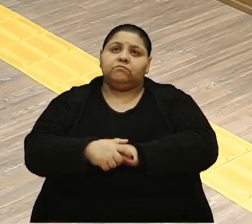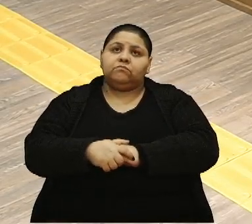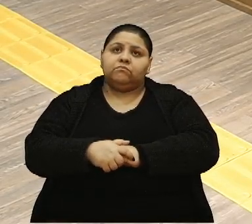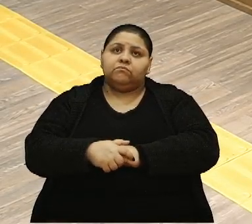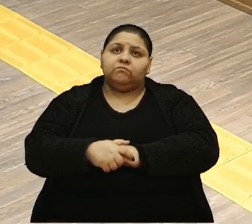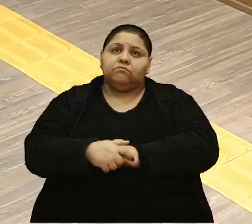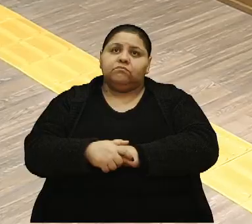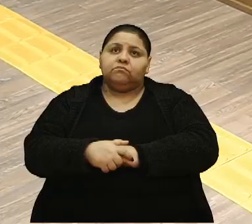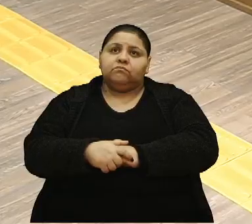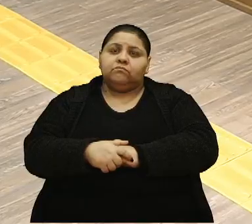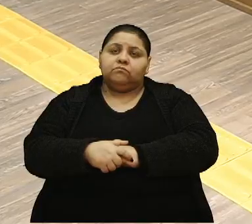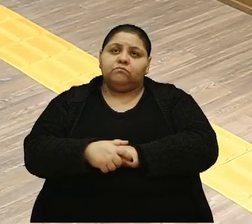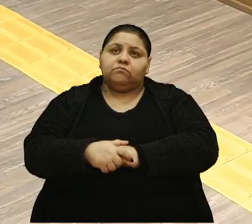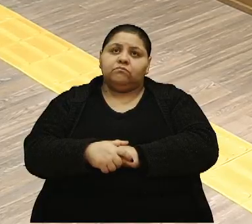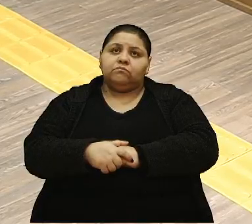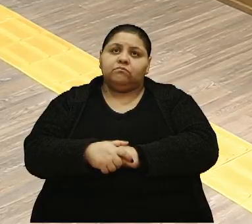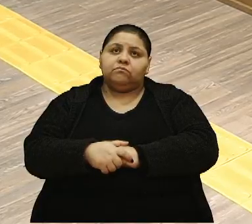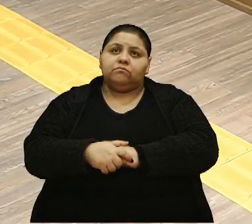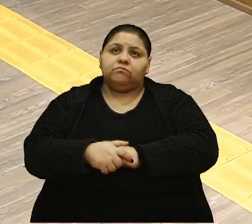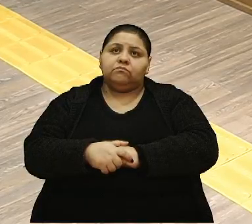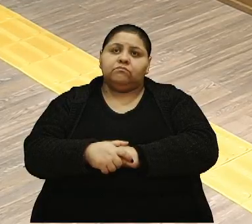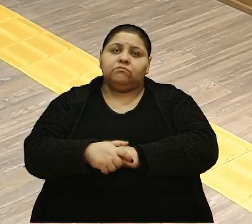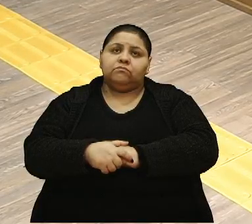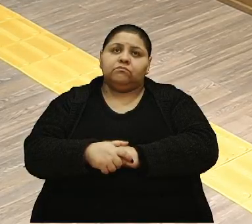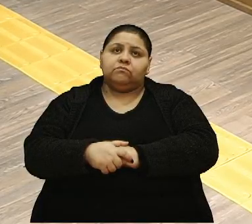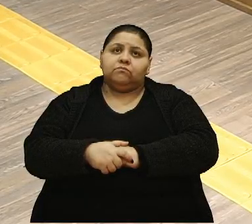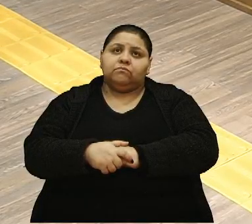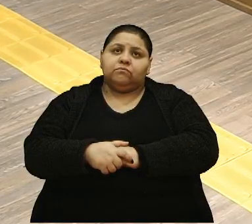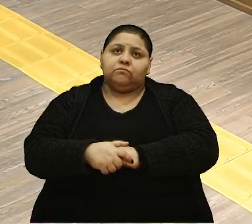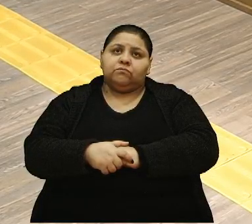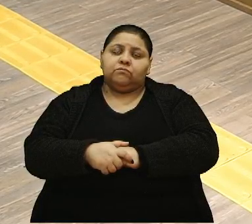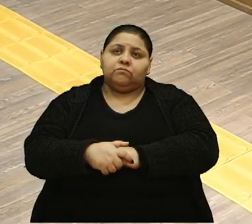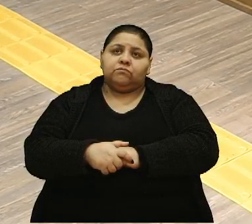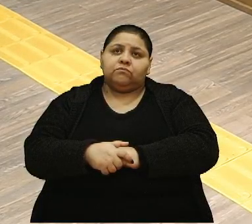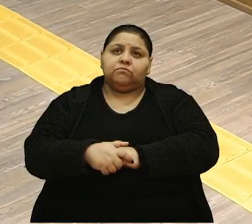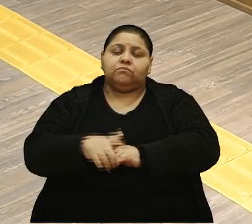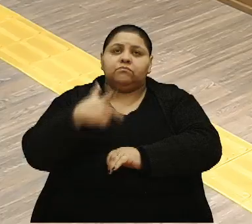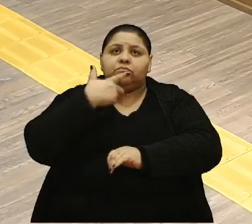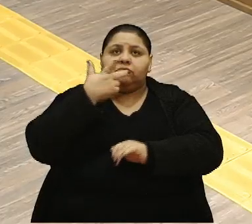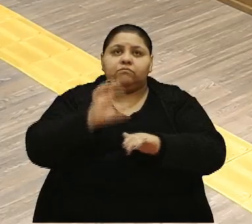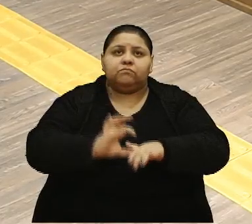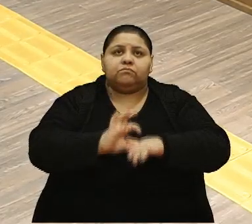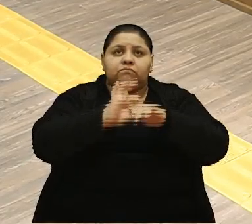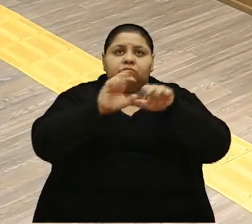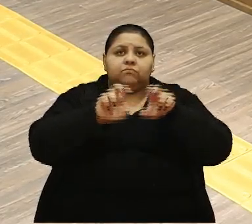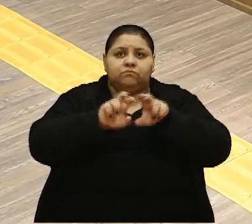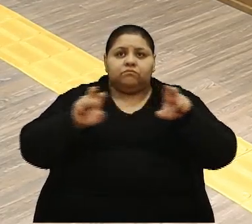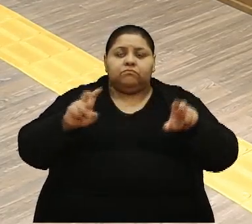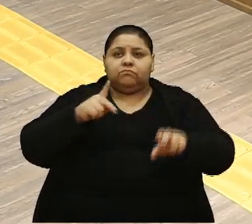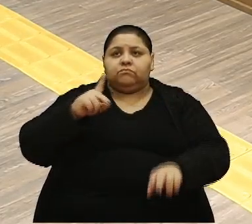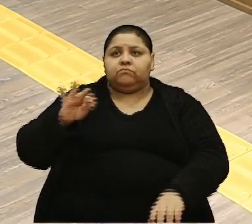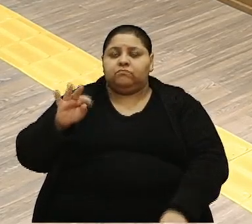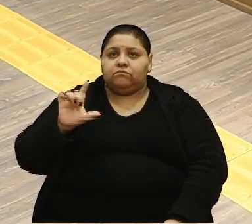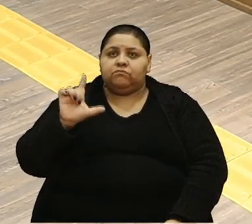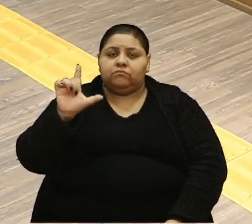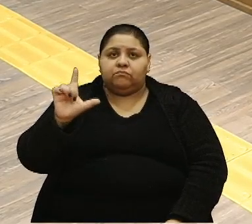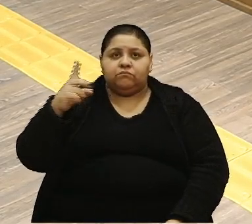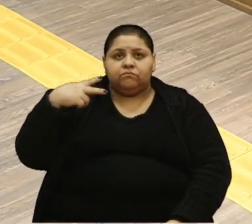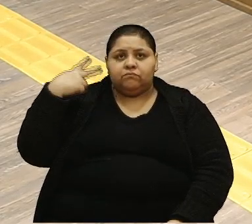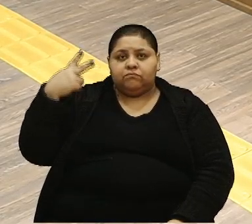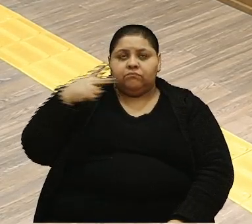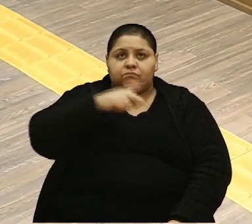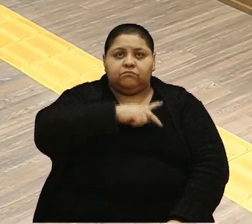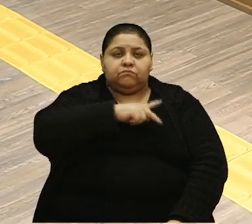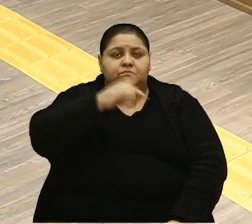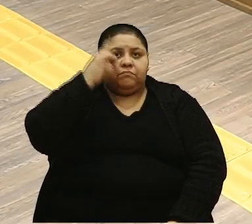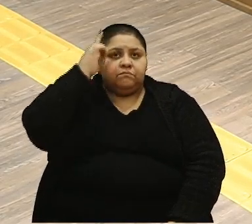Sai. Pode sair. E depois banca. E depois Em declaração de líder da bancada do PT, com a palavra vereador presidente